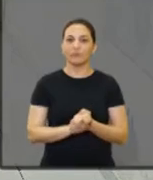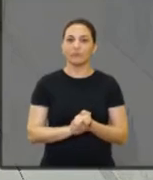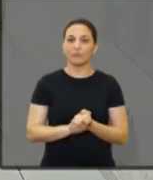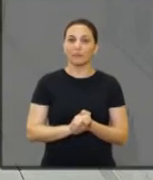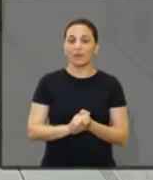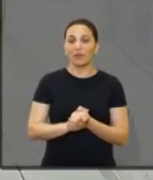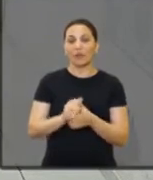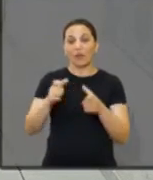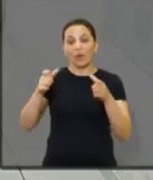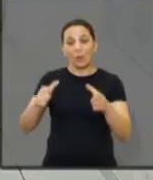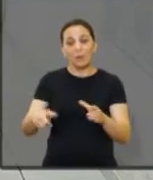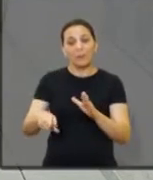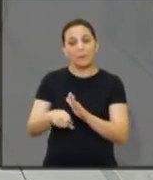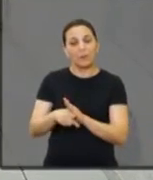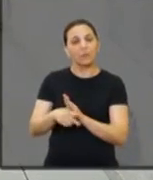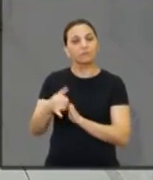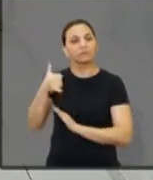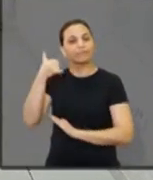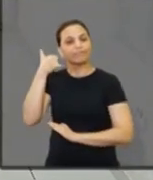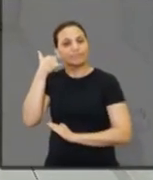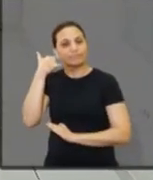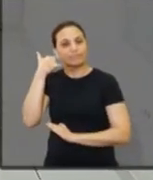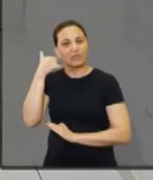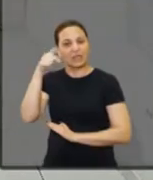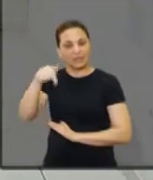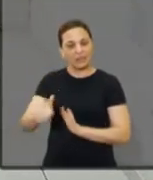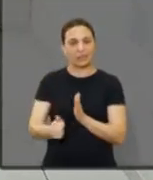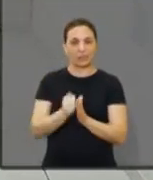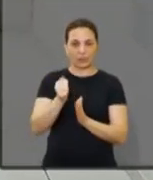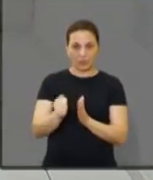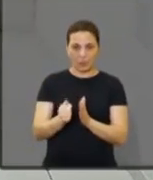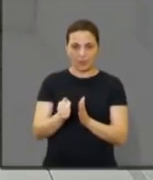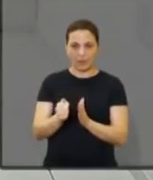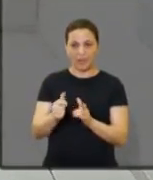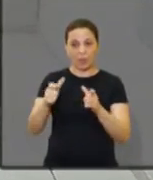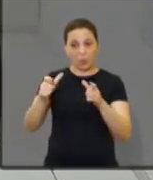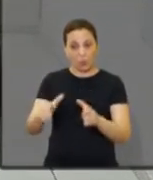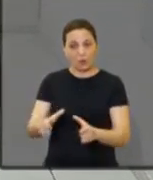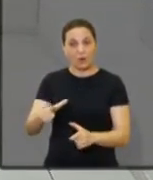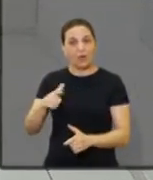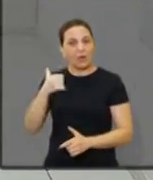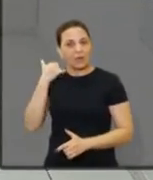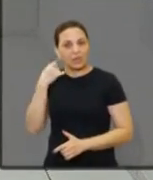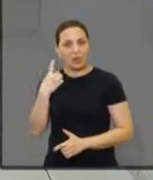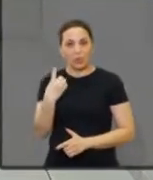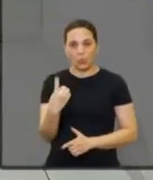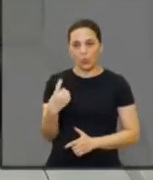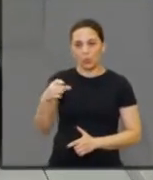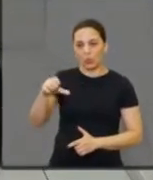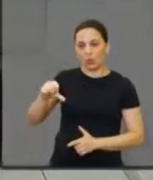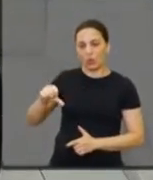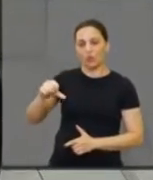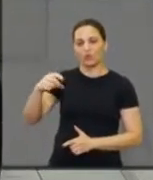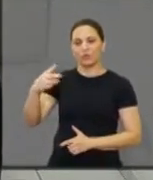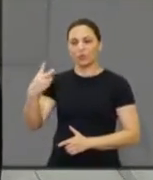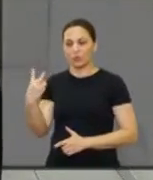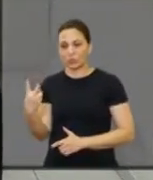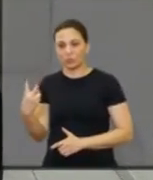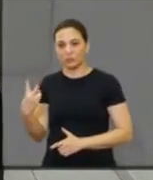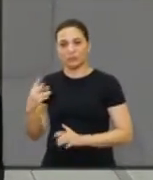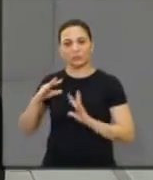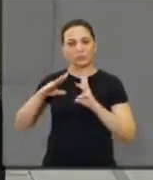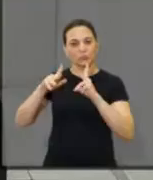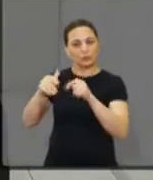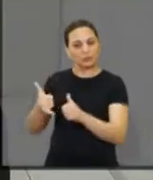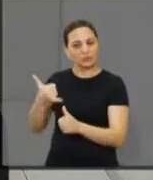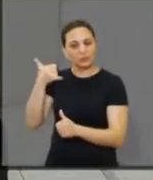essa é a central de regulação do samu aqui em araraquara a esse local você liga 192 e todas as